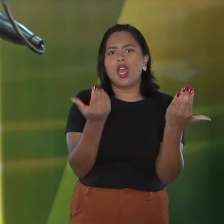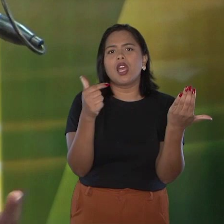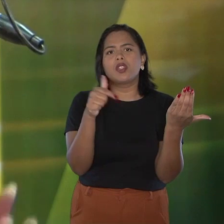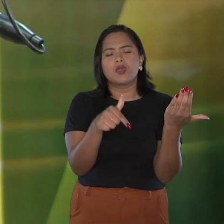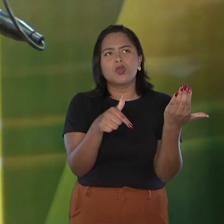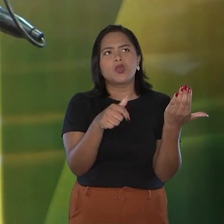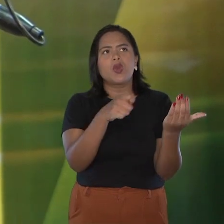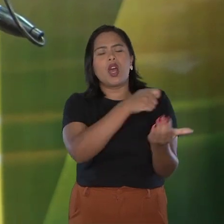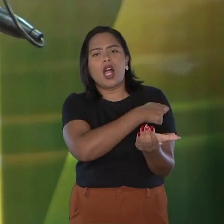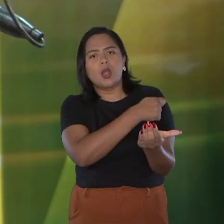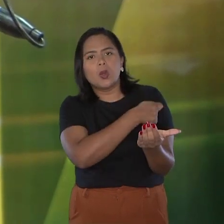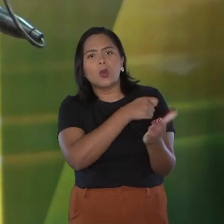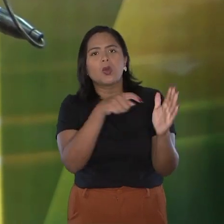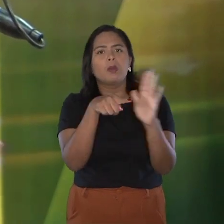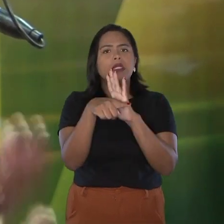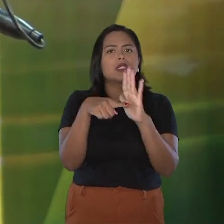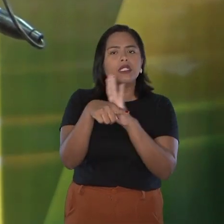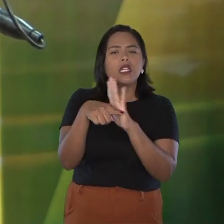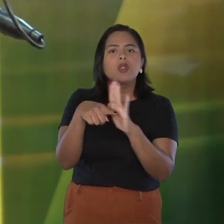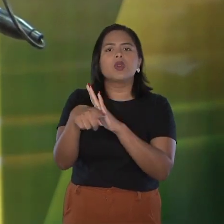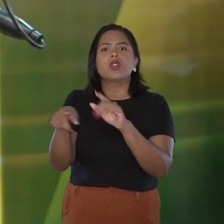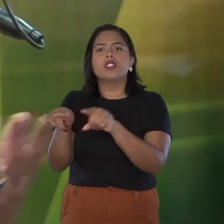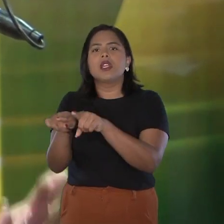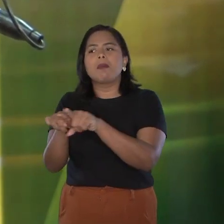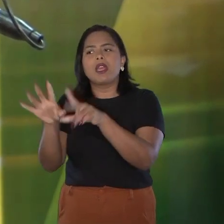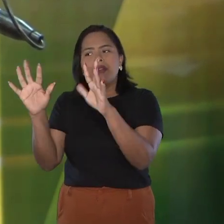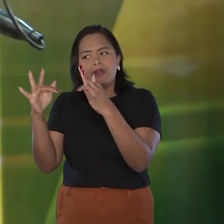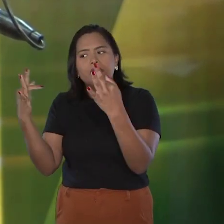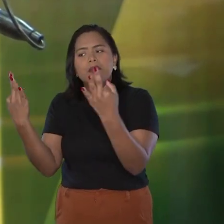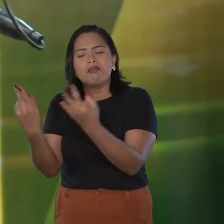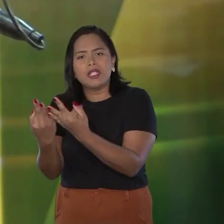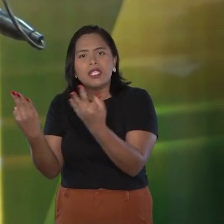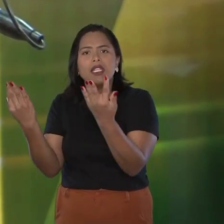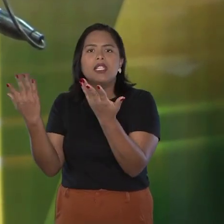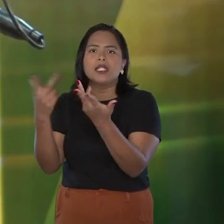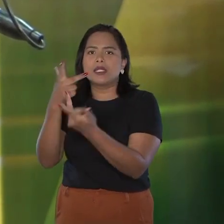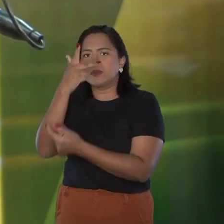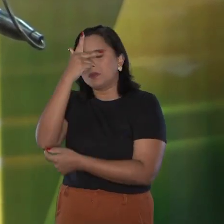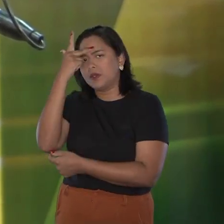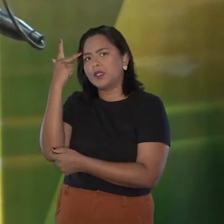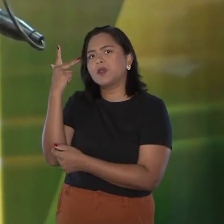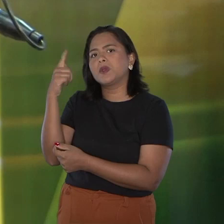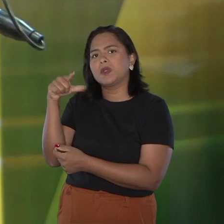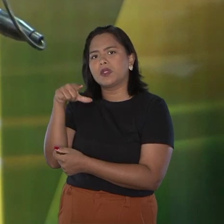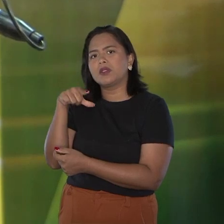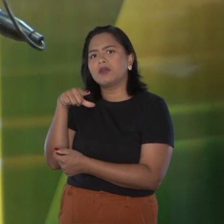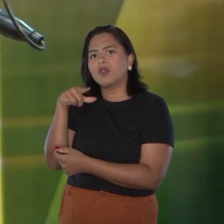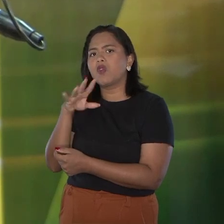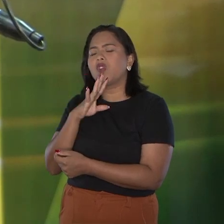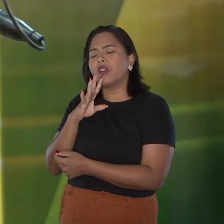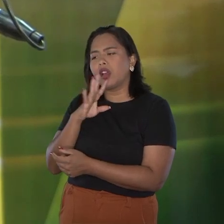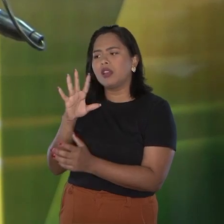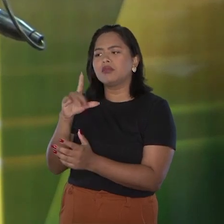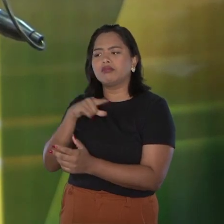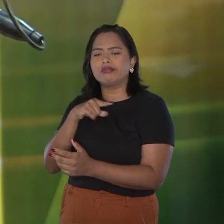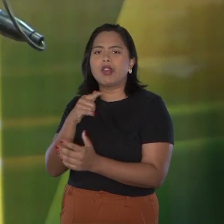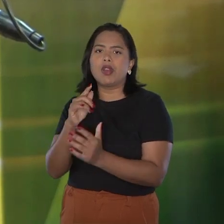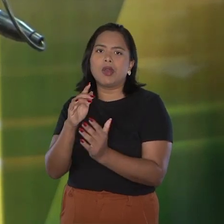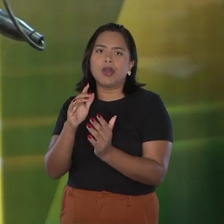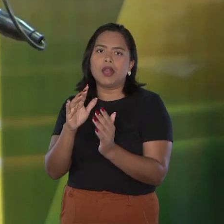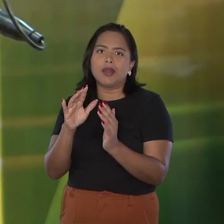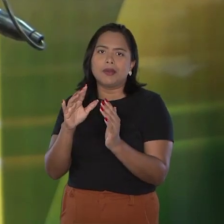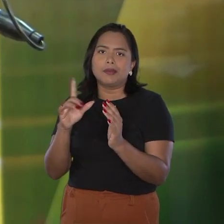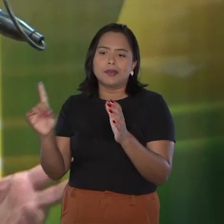não só para alunos pesquisadores mas principalmente também para os pais né para as pessoas que têm o contato direto as pessoas com